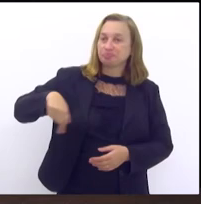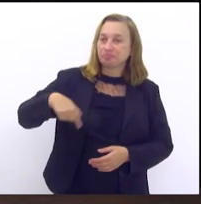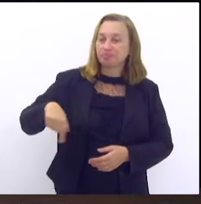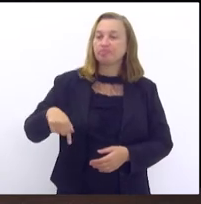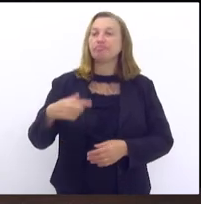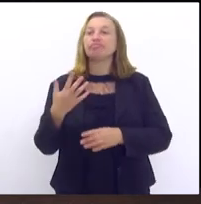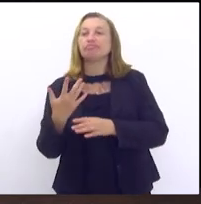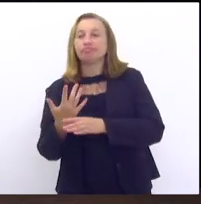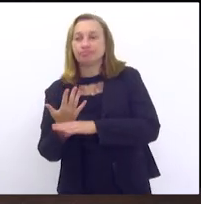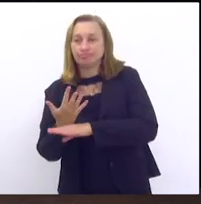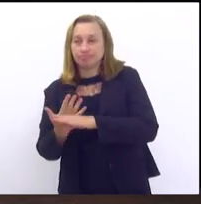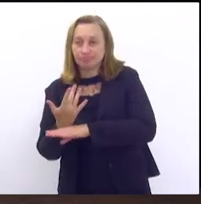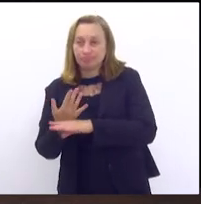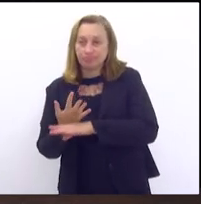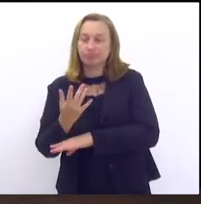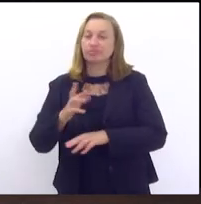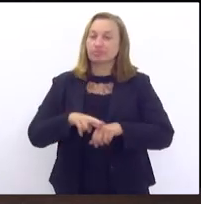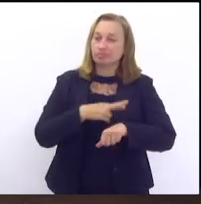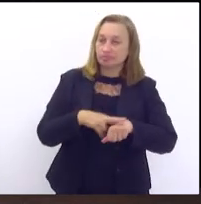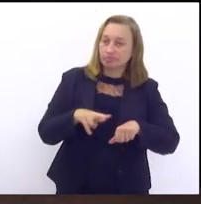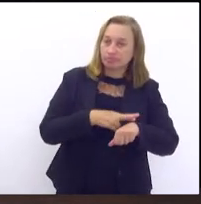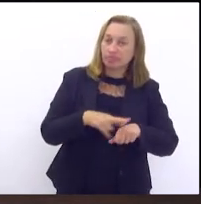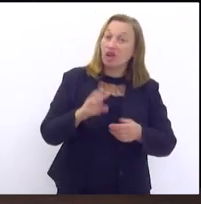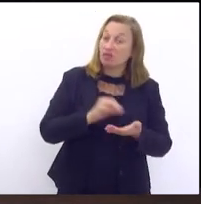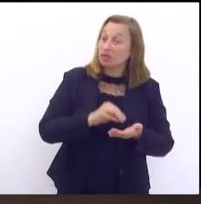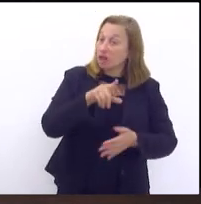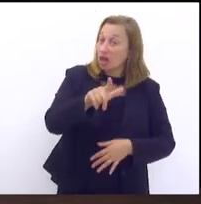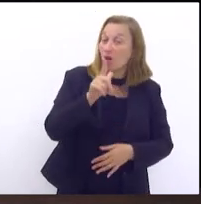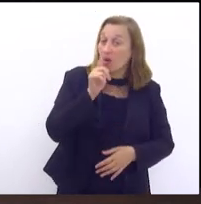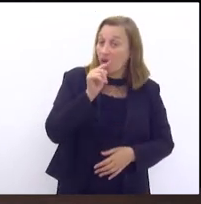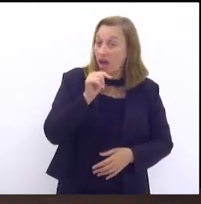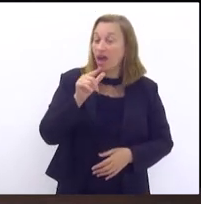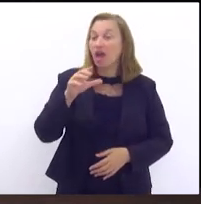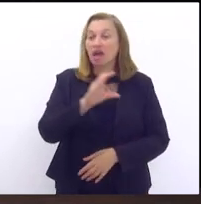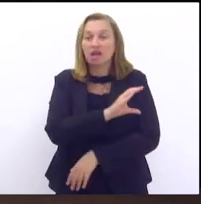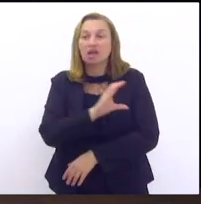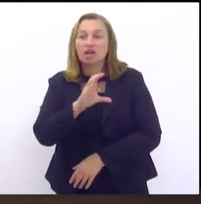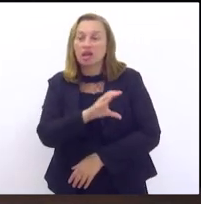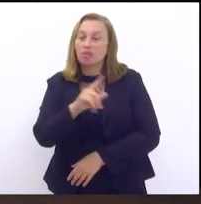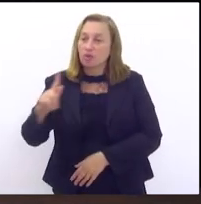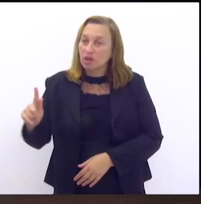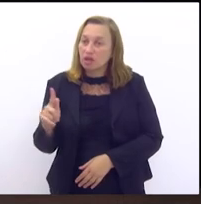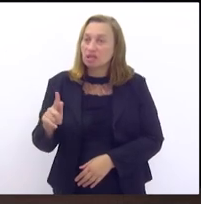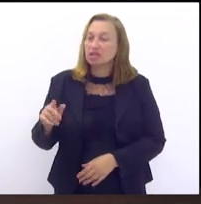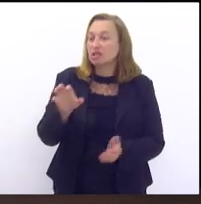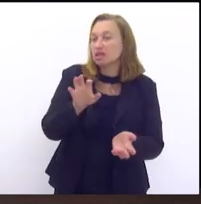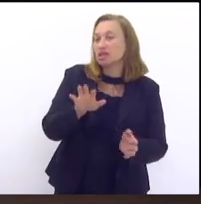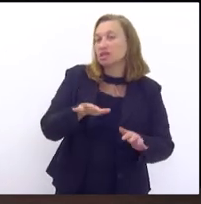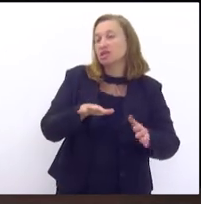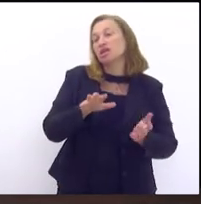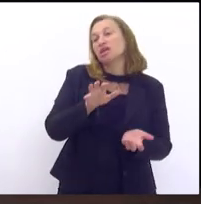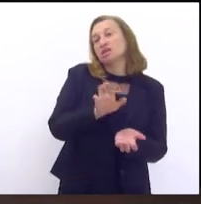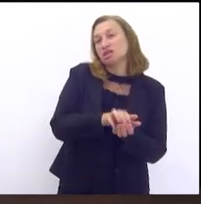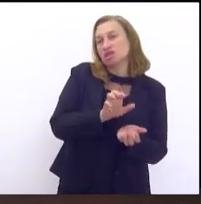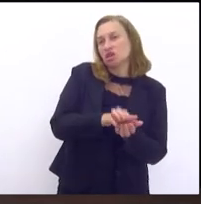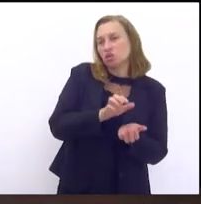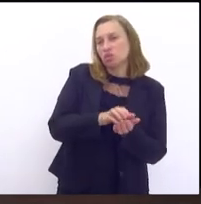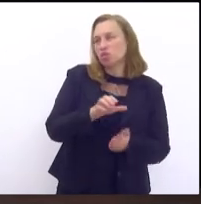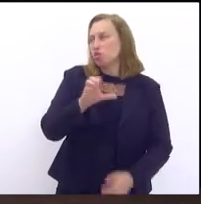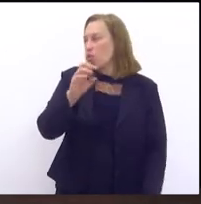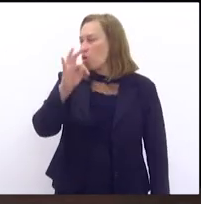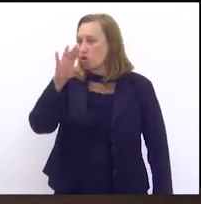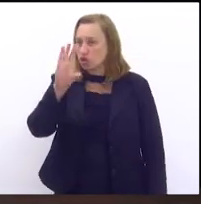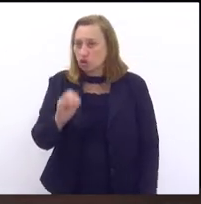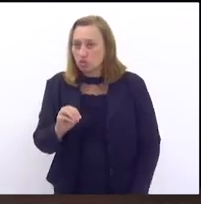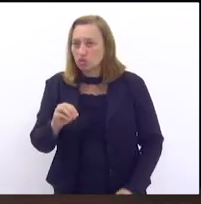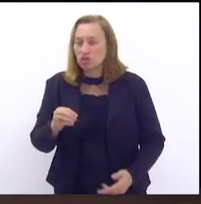Roxo. Vai faltar água lá em... lá em Campo Grande, vai faltar água em Santa Cruz, vai faltar água em Cosmo, vai faltar água